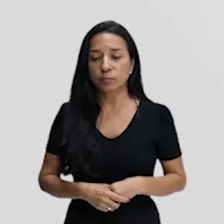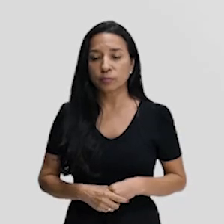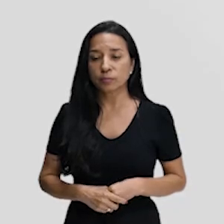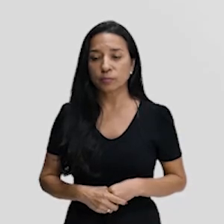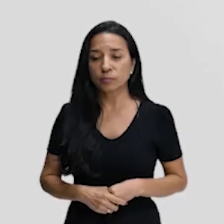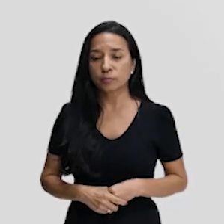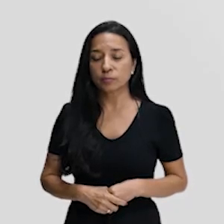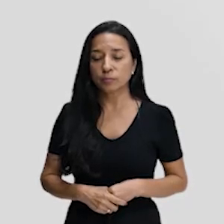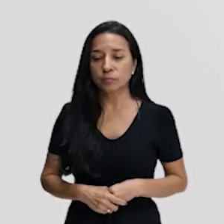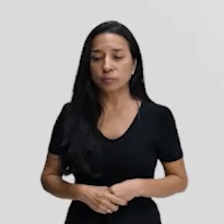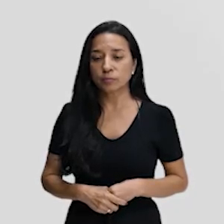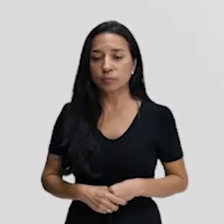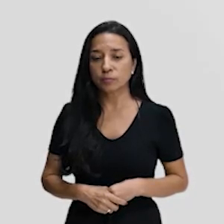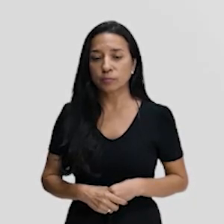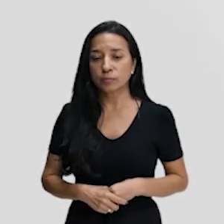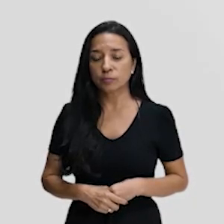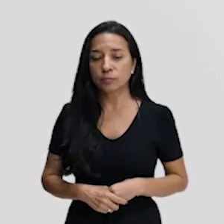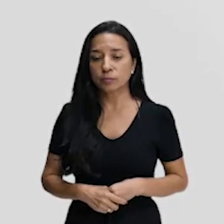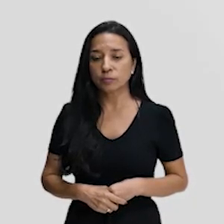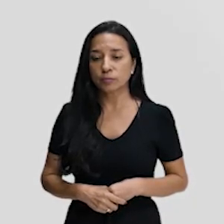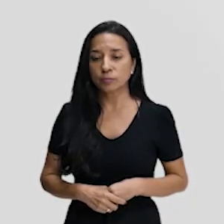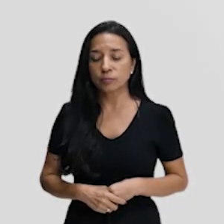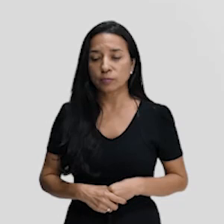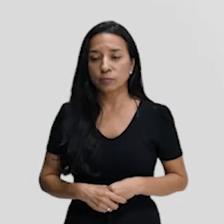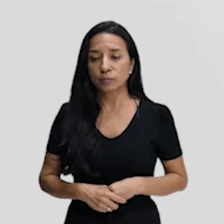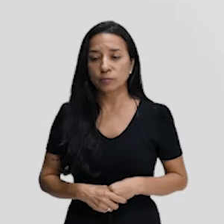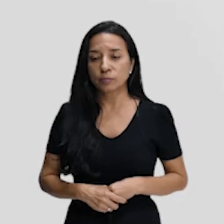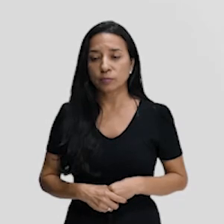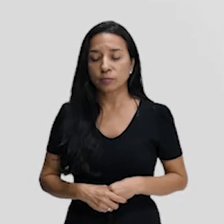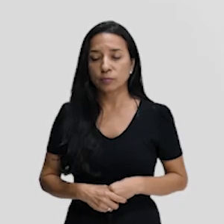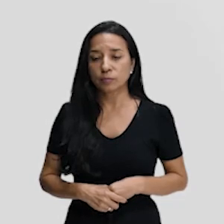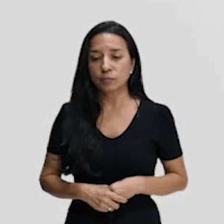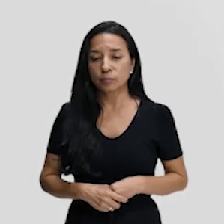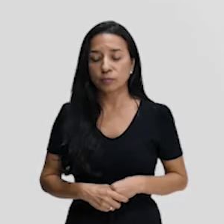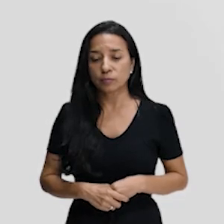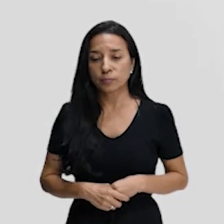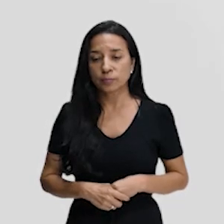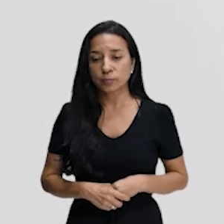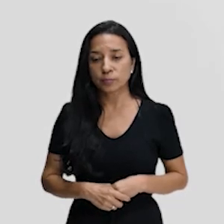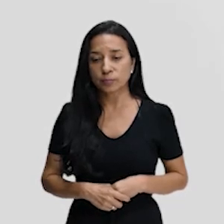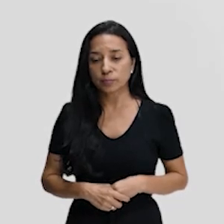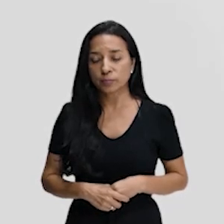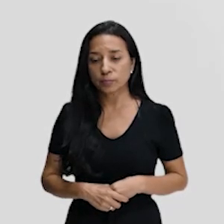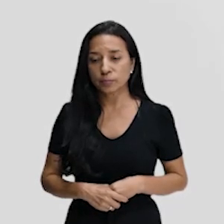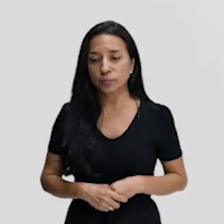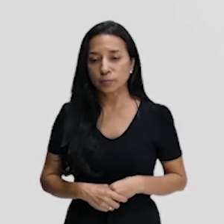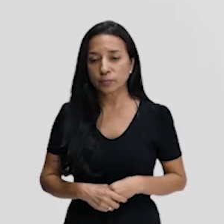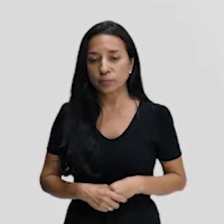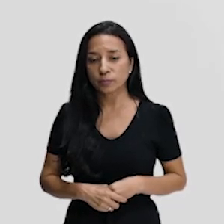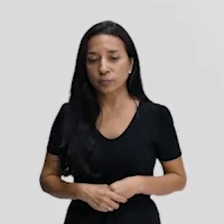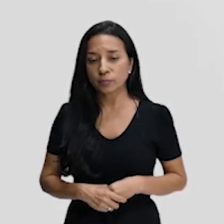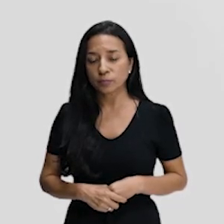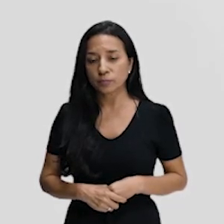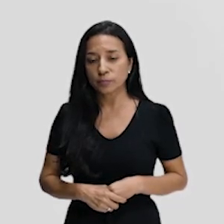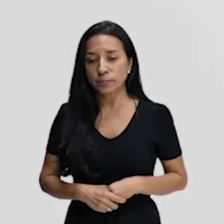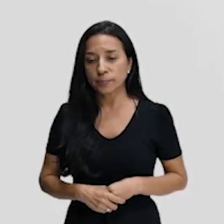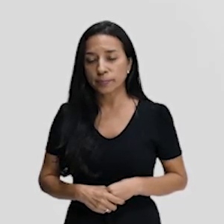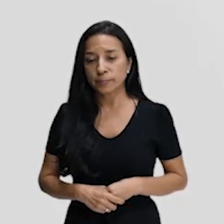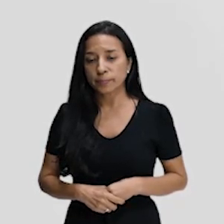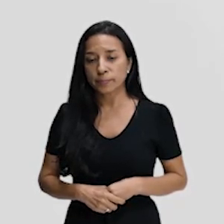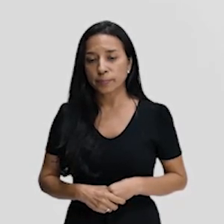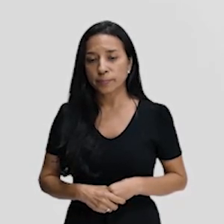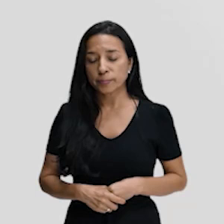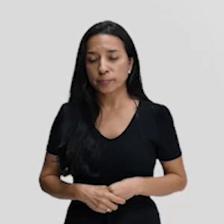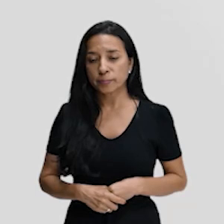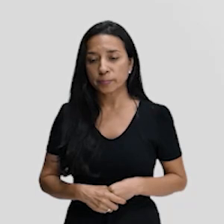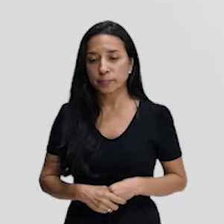da distância, né, do fio condutor ao ponto P. Então considere a situação em que